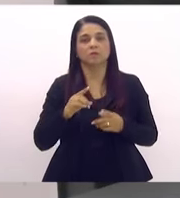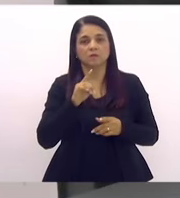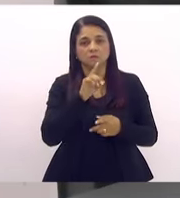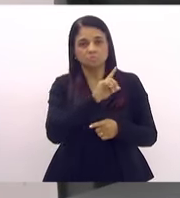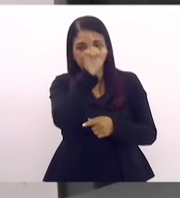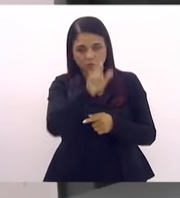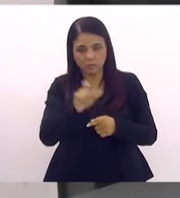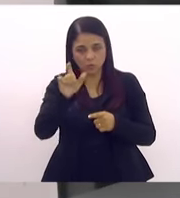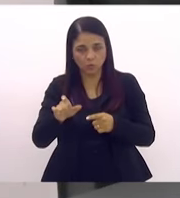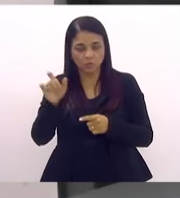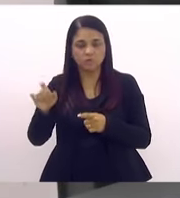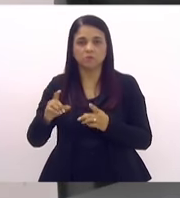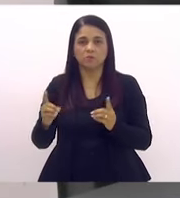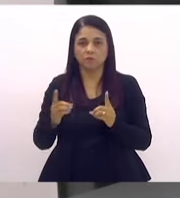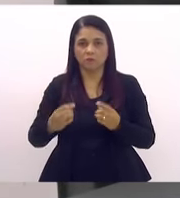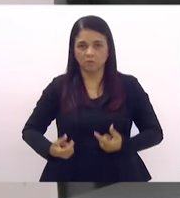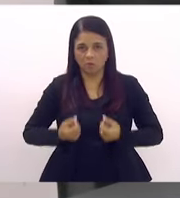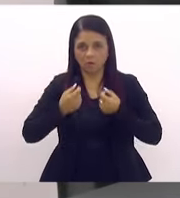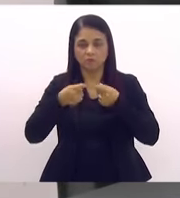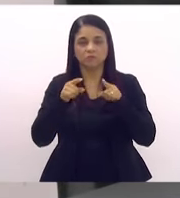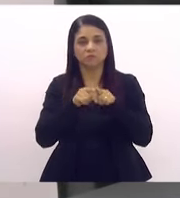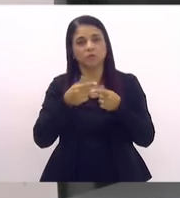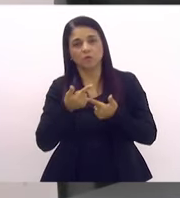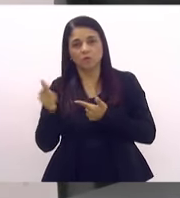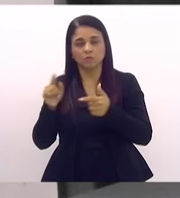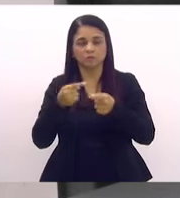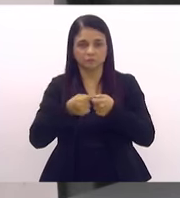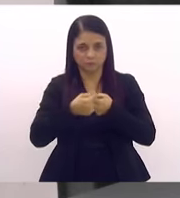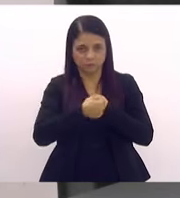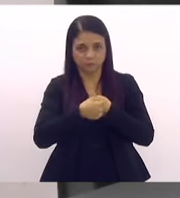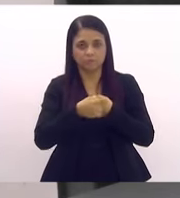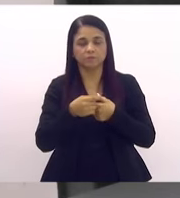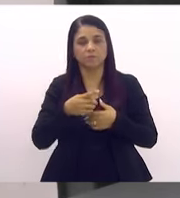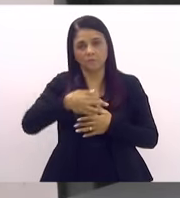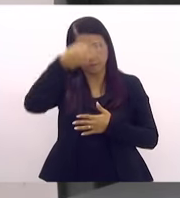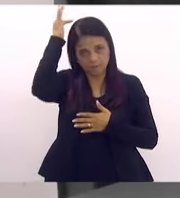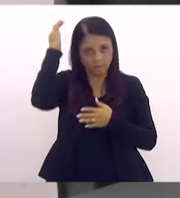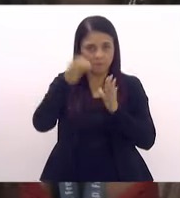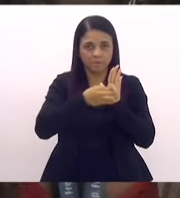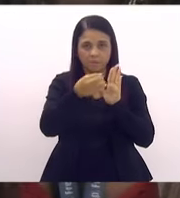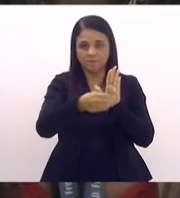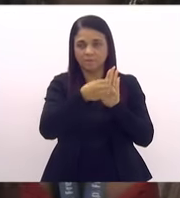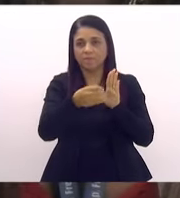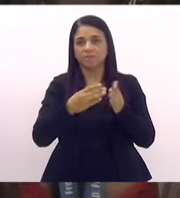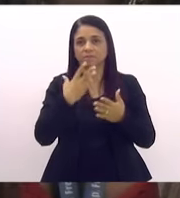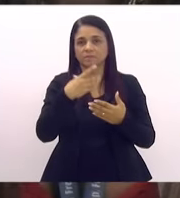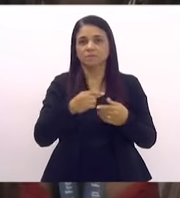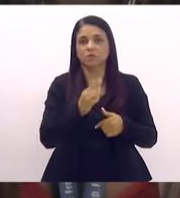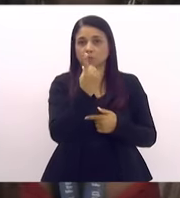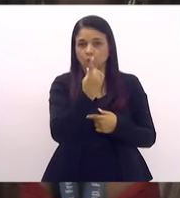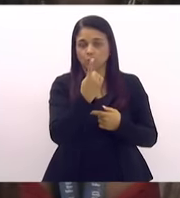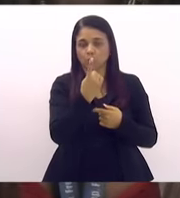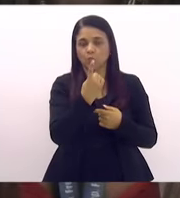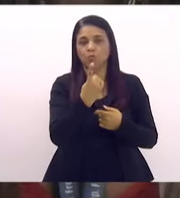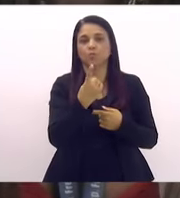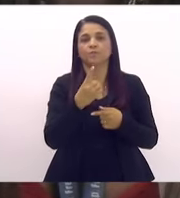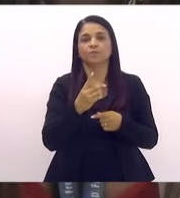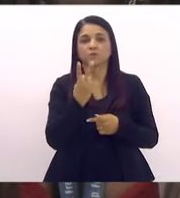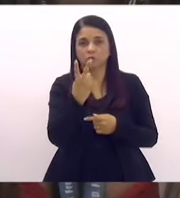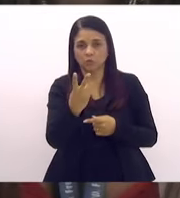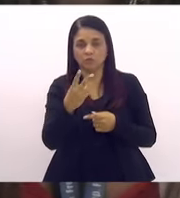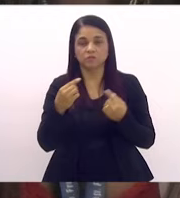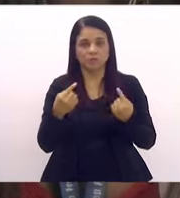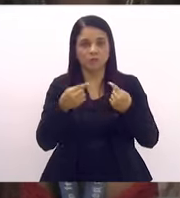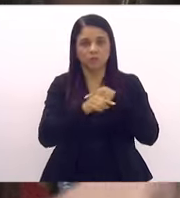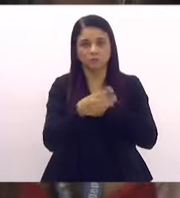que especifica e dá outras providências. Para parecer, deputado Fred. Parecer favorável à emenda número 1 e 2 e contrário à